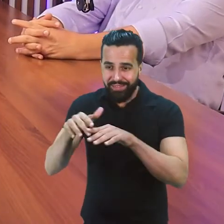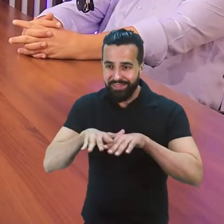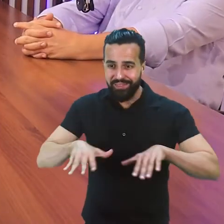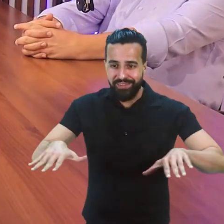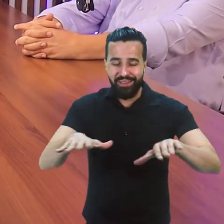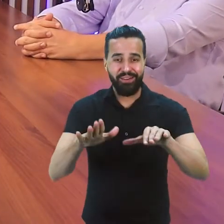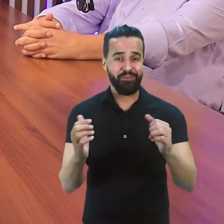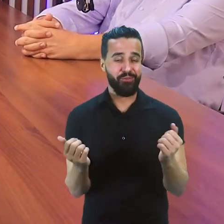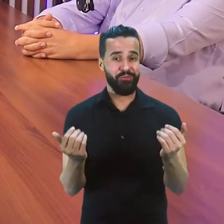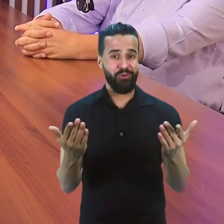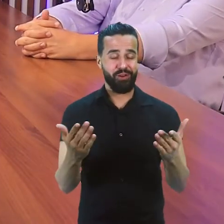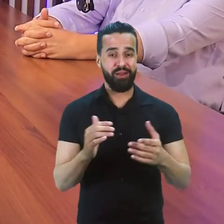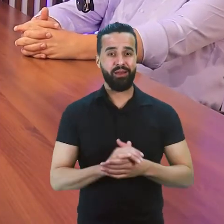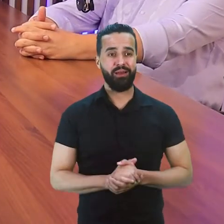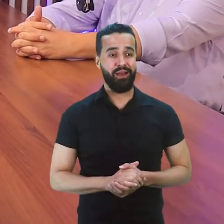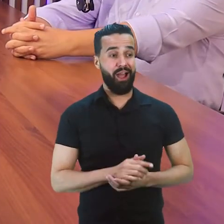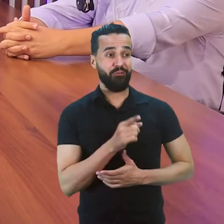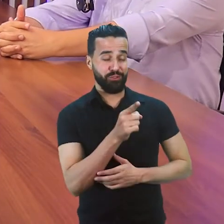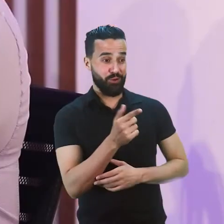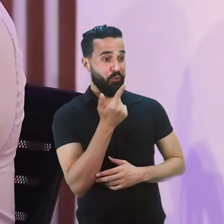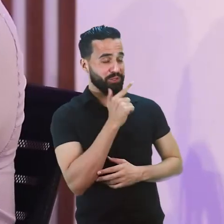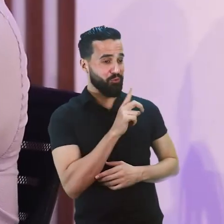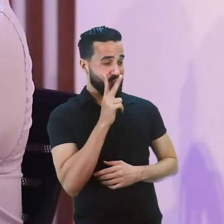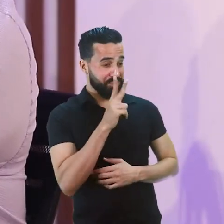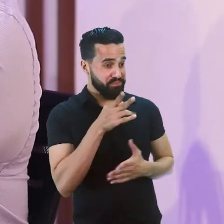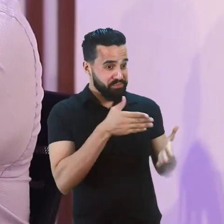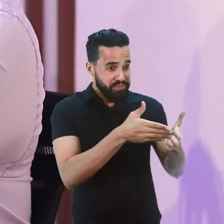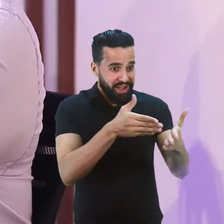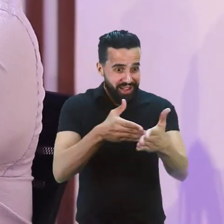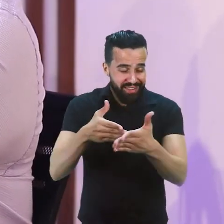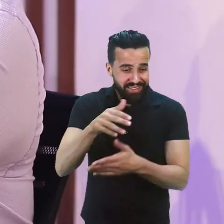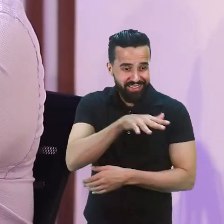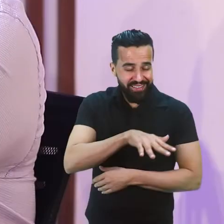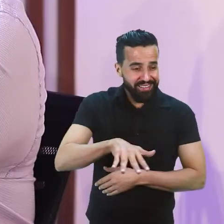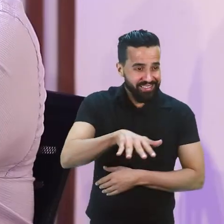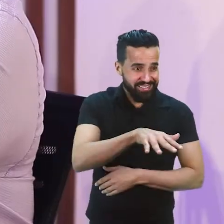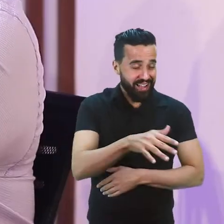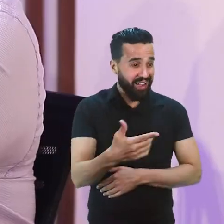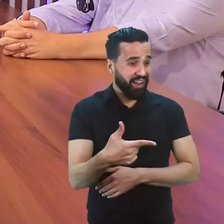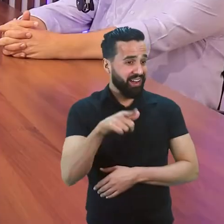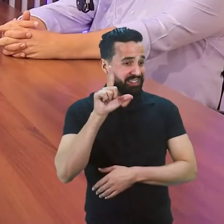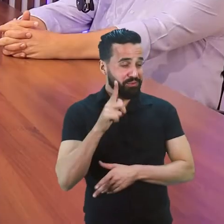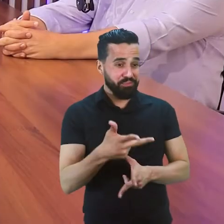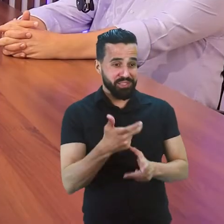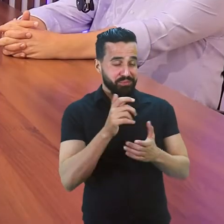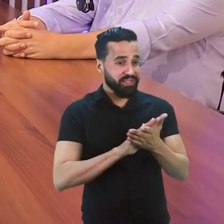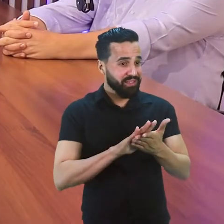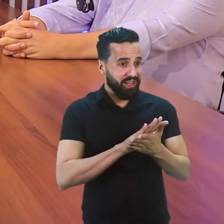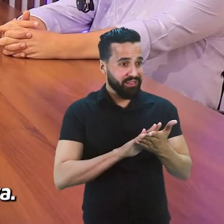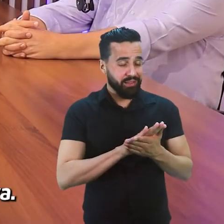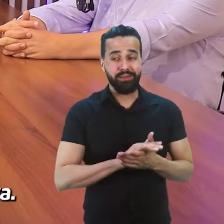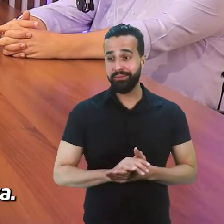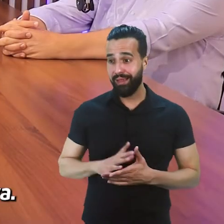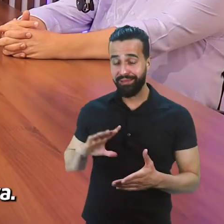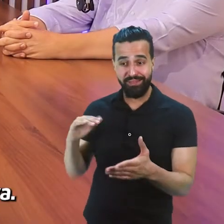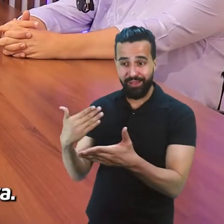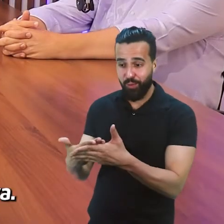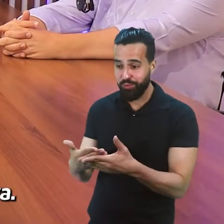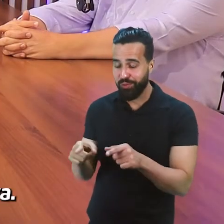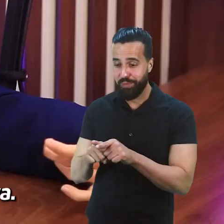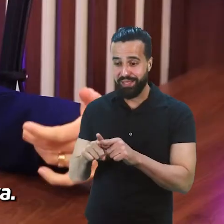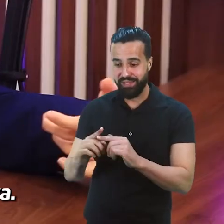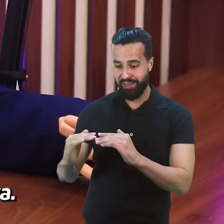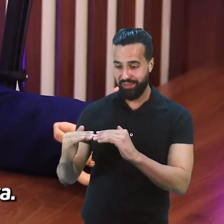começou a ver barreiras que antes você nem percebia. Nem percebia, né? Até hoje, né? Acho que 1,5 milímetro de degrau, 1,5 milímetro de